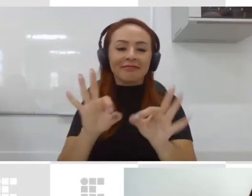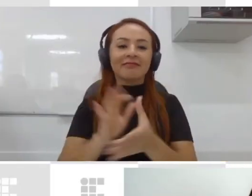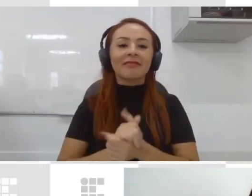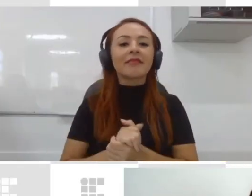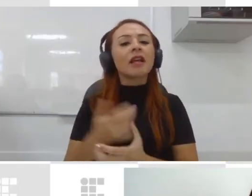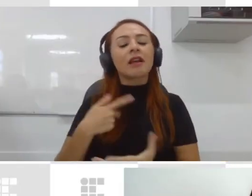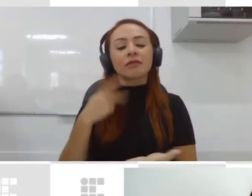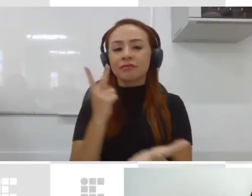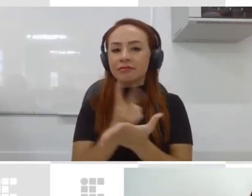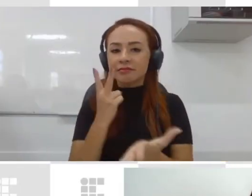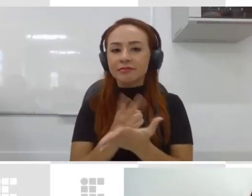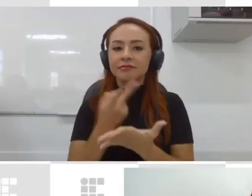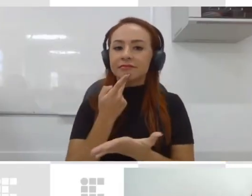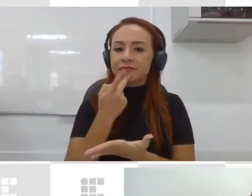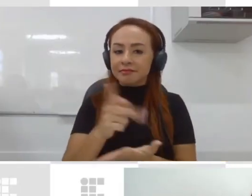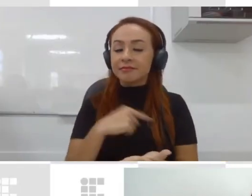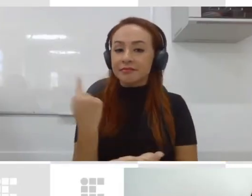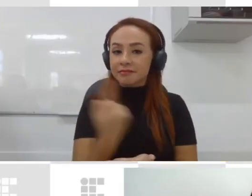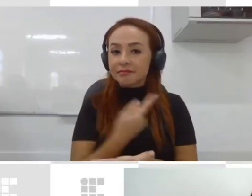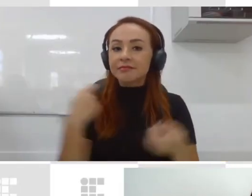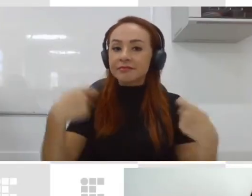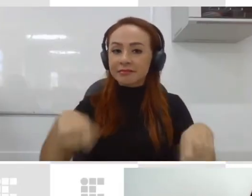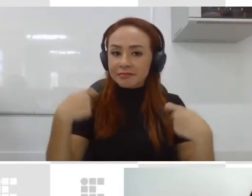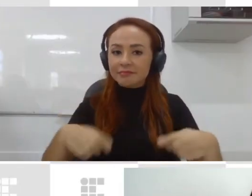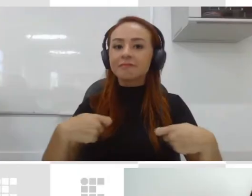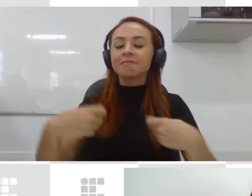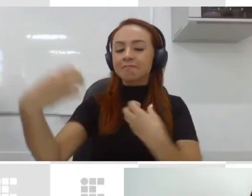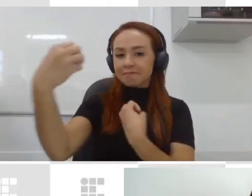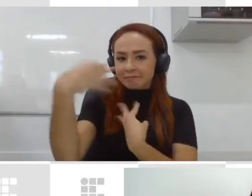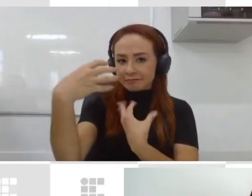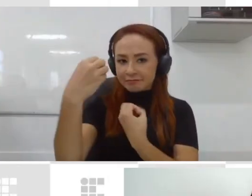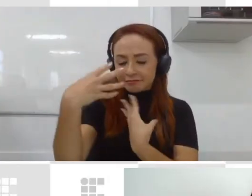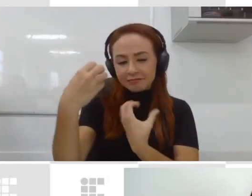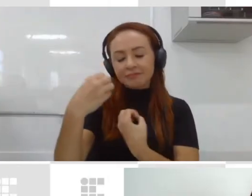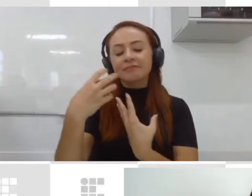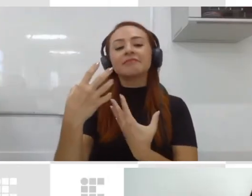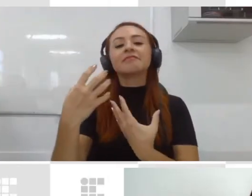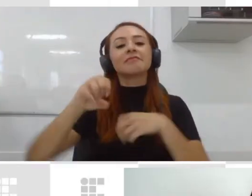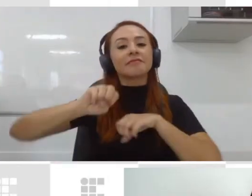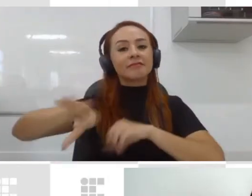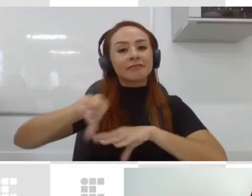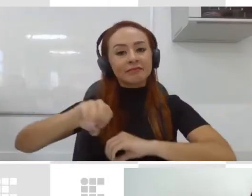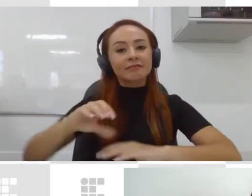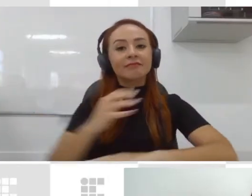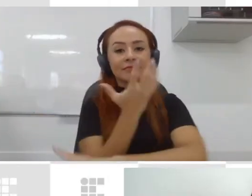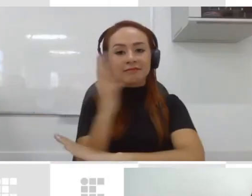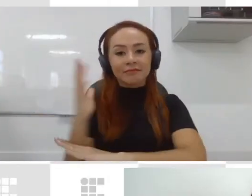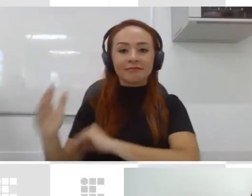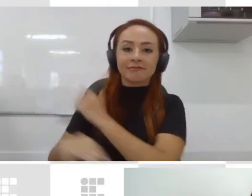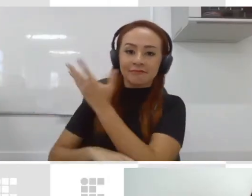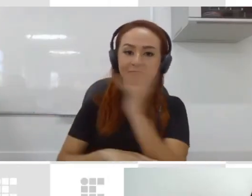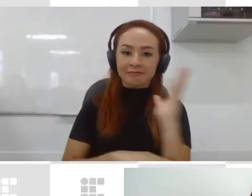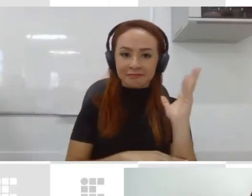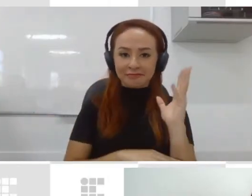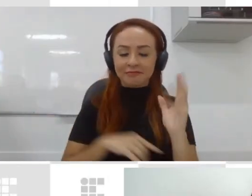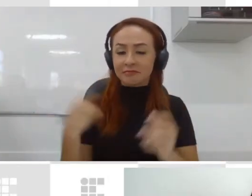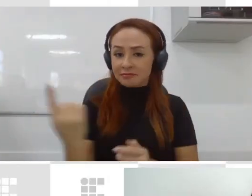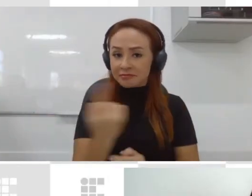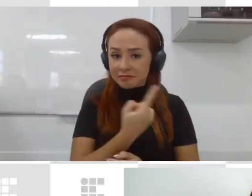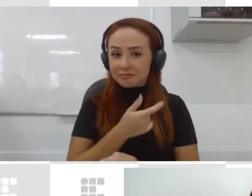educação ambiental, né? Não apenas conscientizar, né, os indivíduos que já somos conscientes,